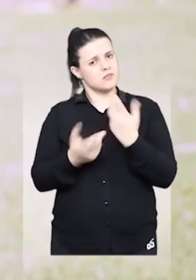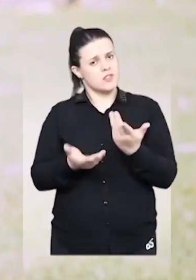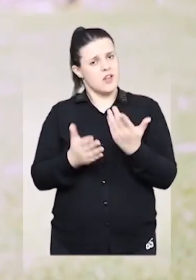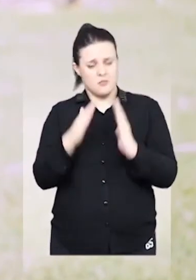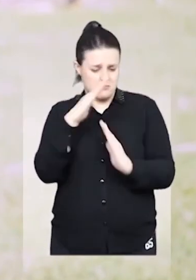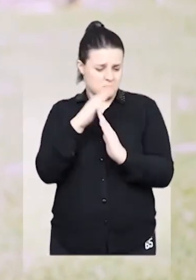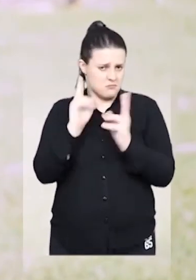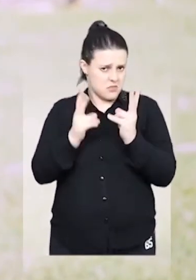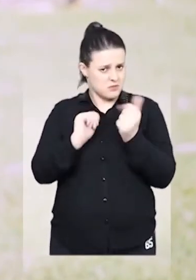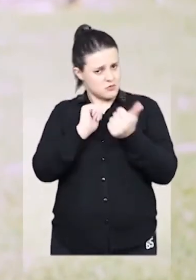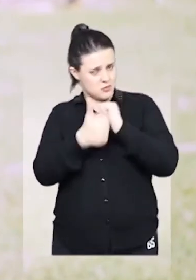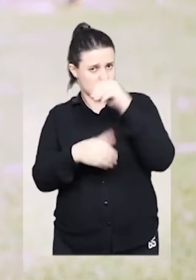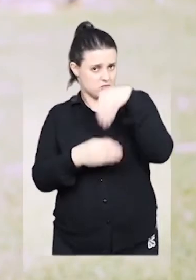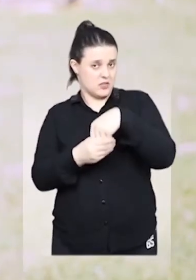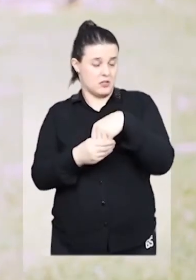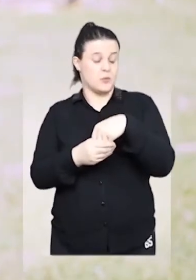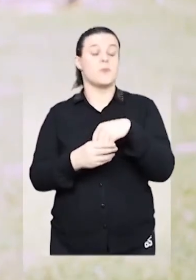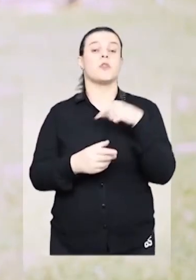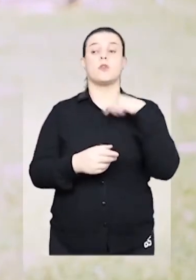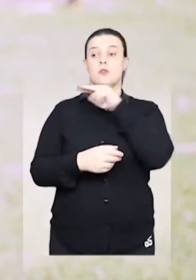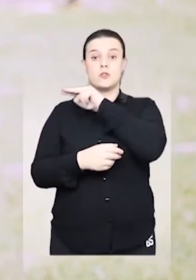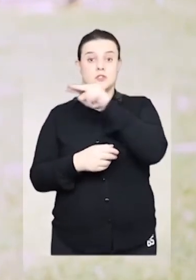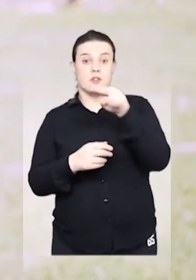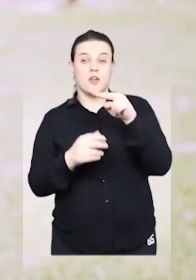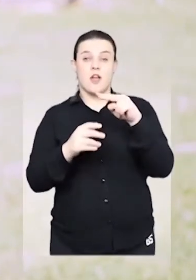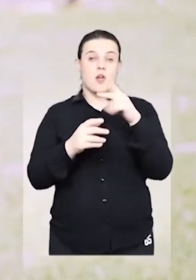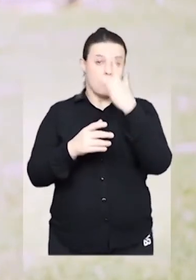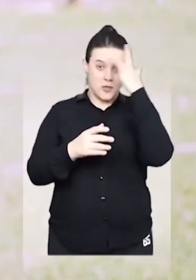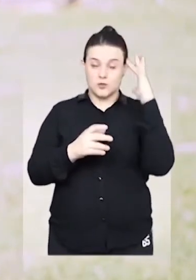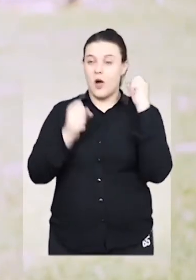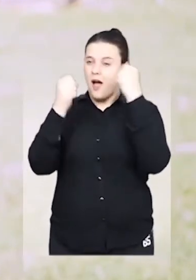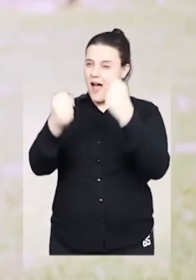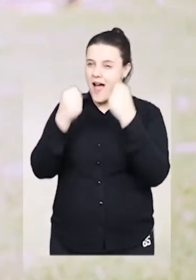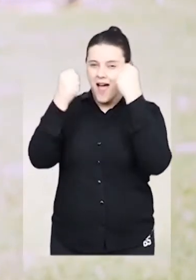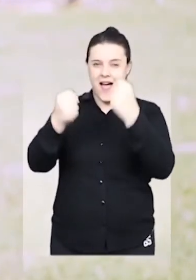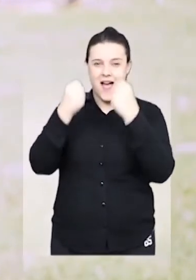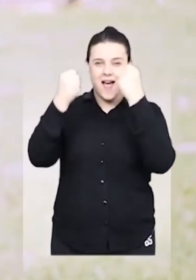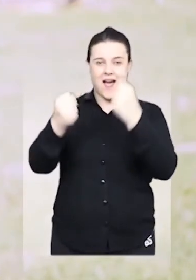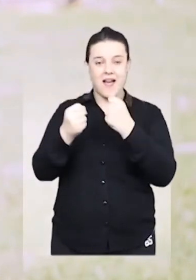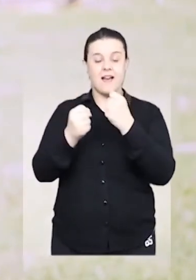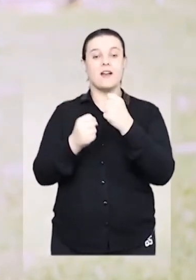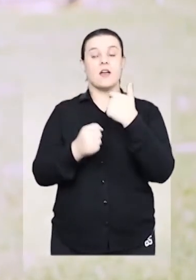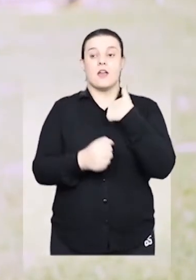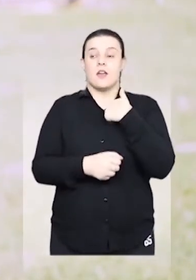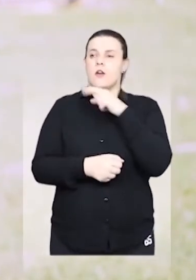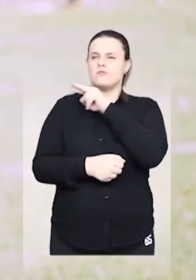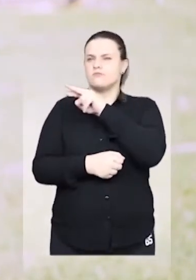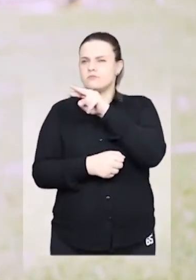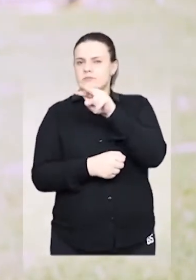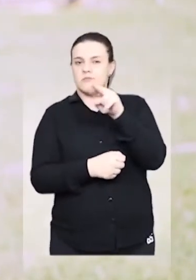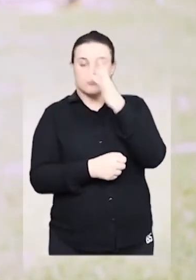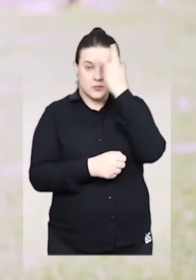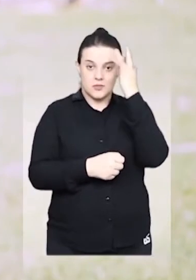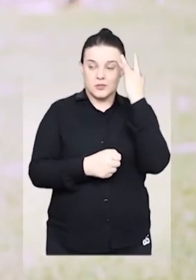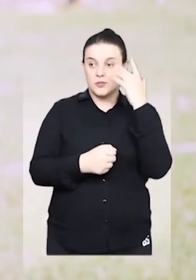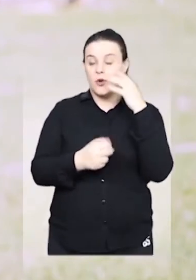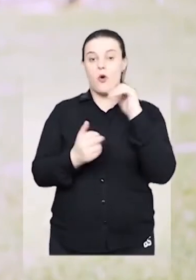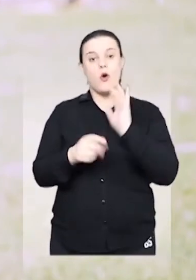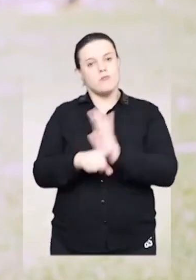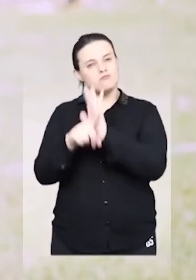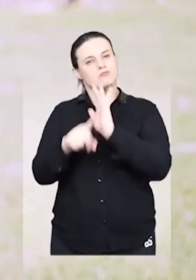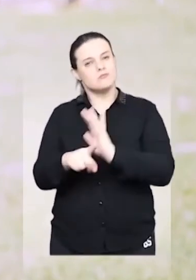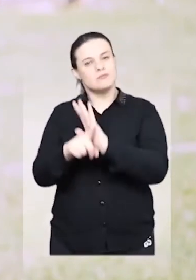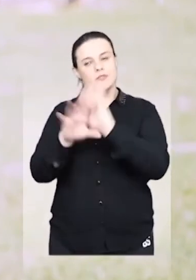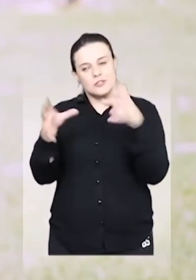dentro da carreira esportiva. Quando você vê uma torcida assistindo um esporte paralímpico, eu noto uma torcida muito mais